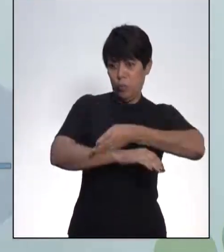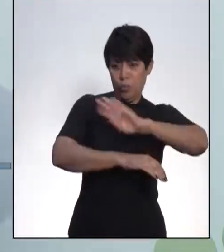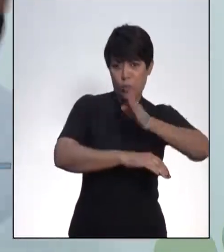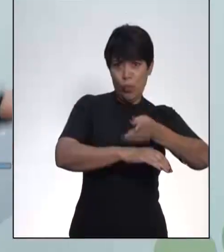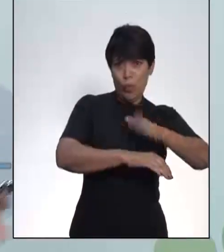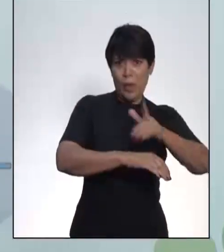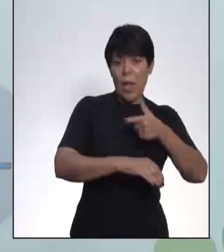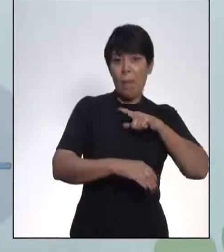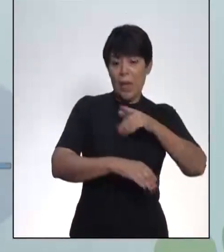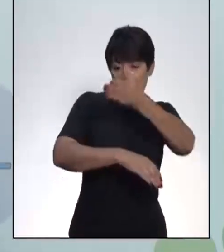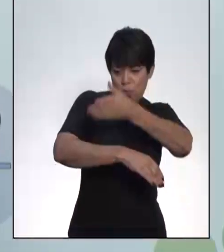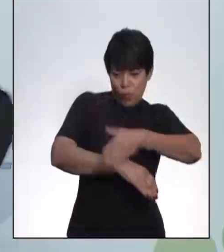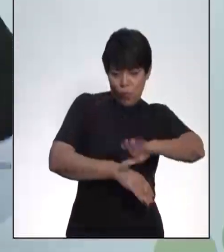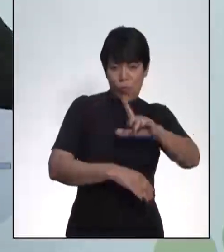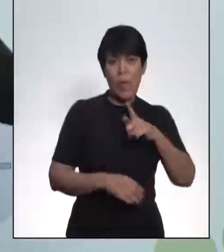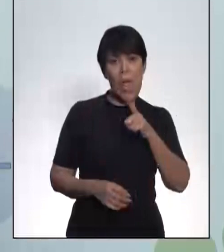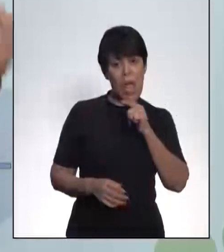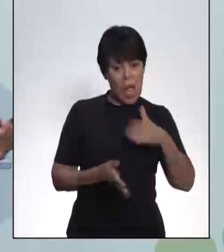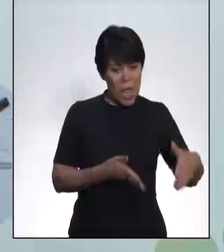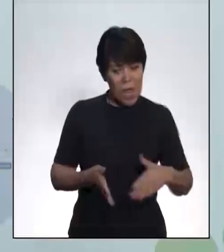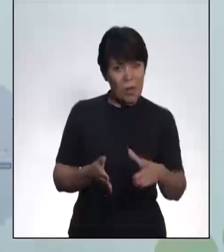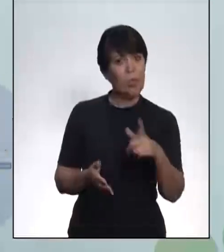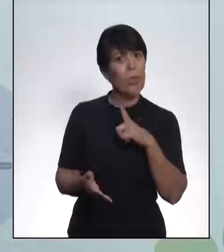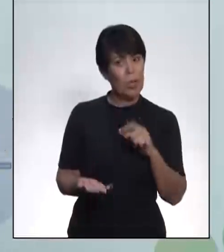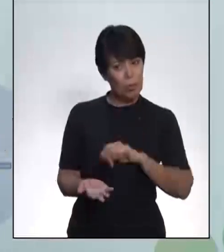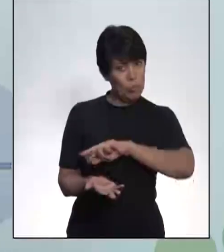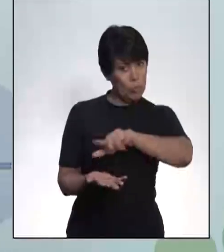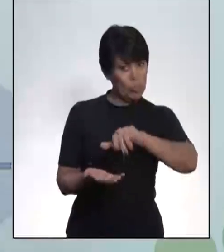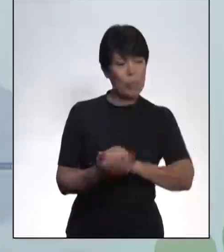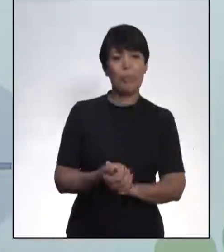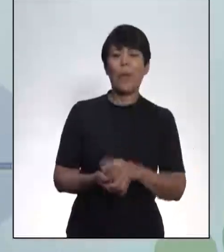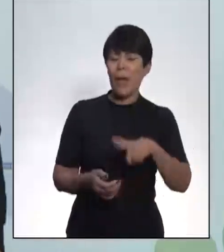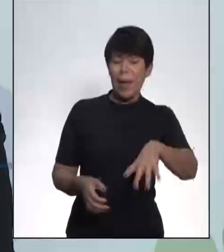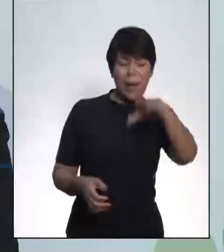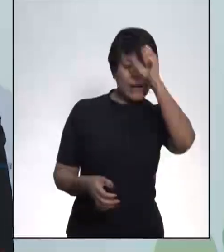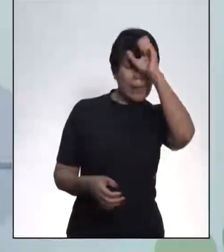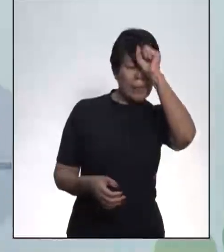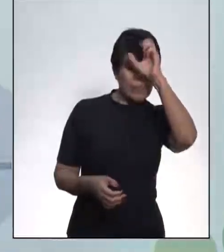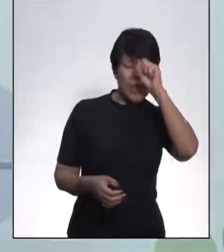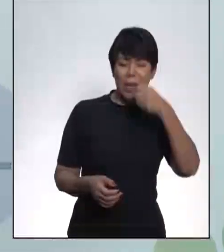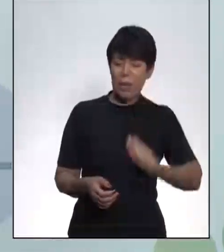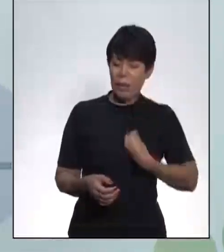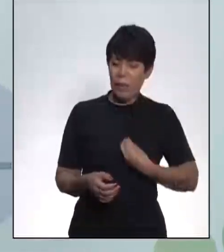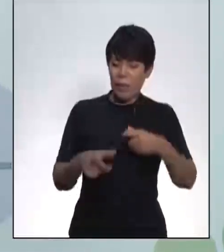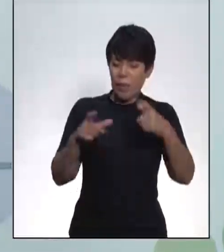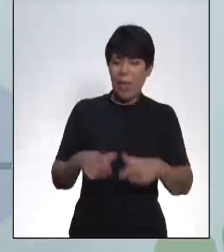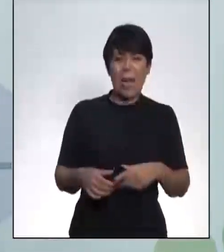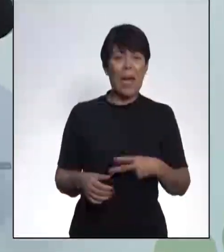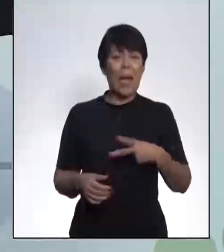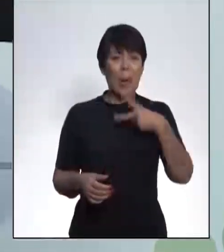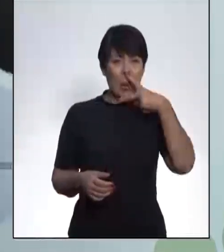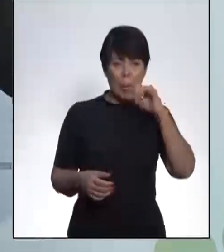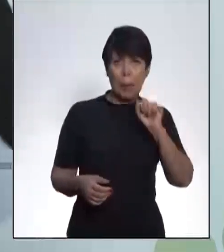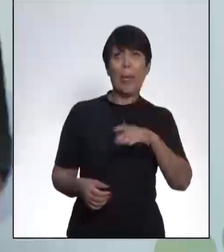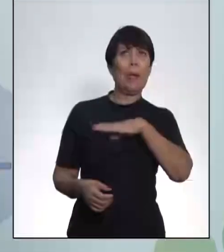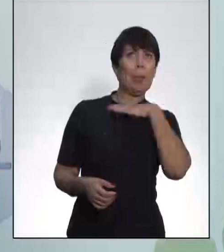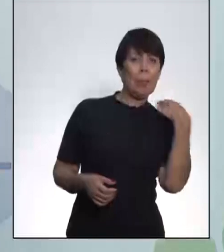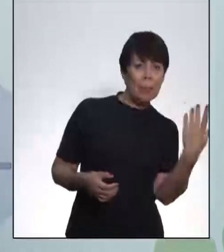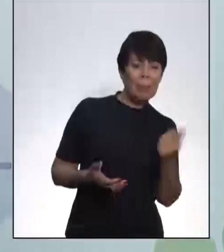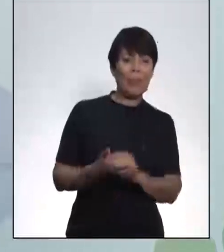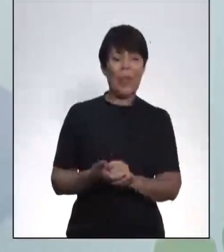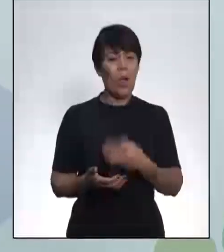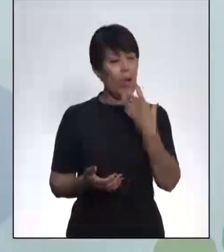muito rio, e lá ele vai aprender muita coisa, né? Lá ele vai sofrer o conto inteiro. O pai dele vai se matar, o cachorro dele vai